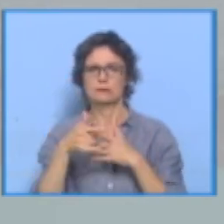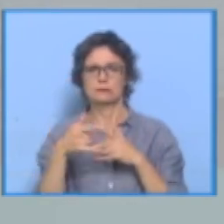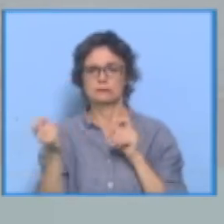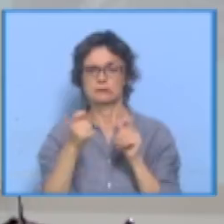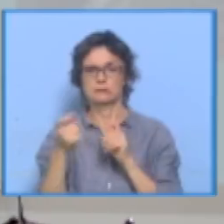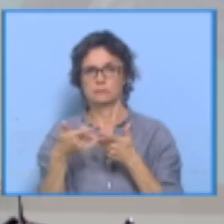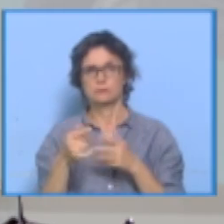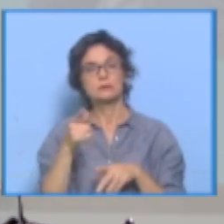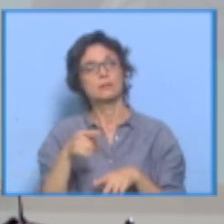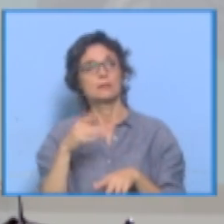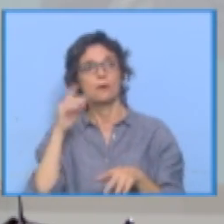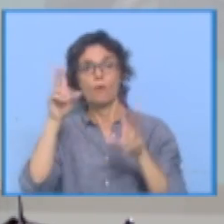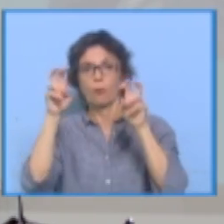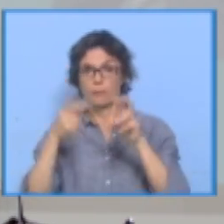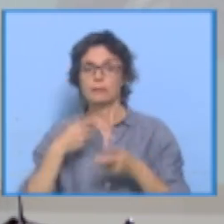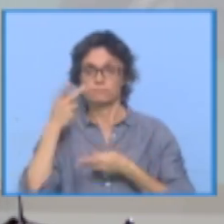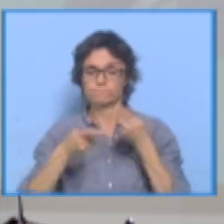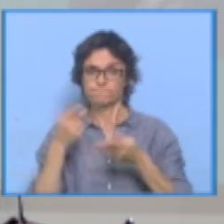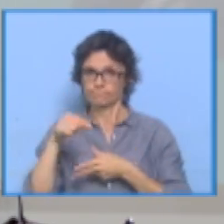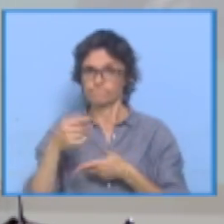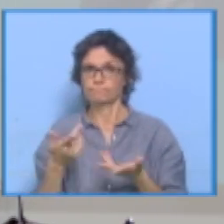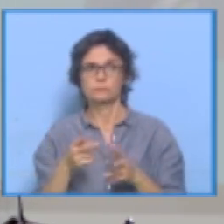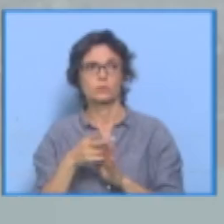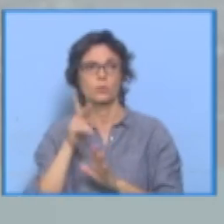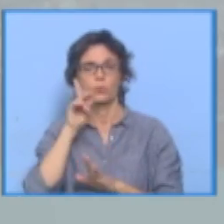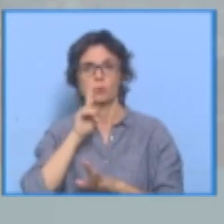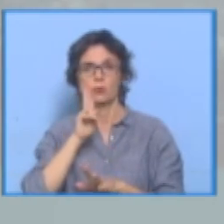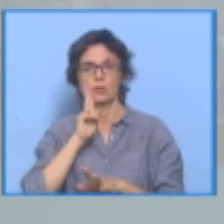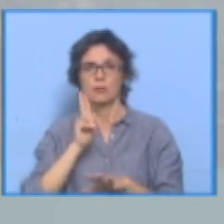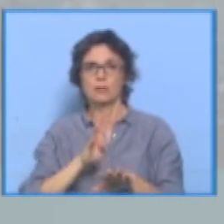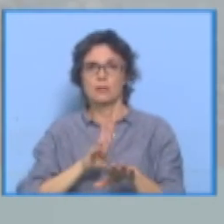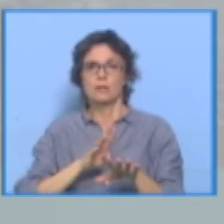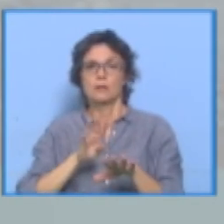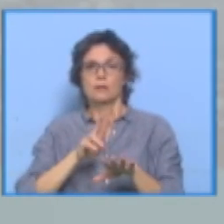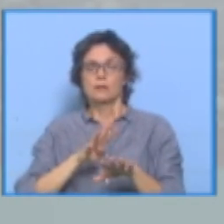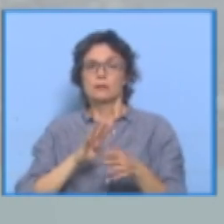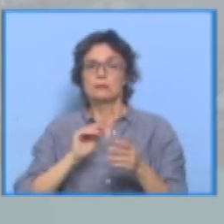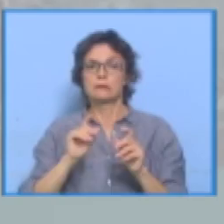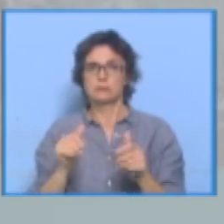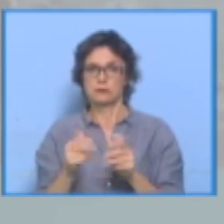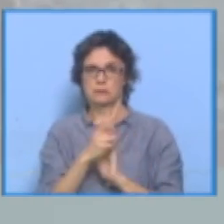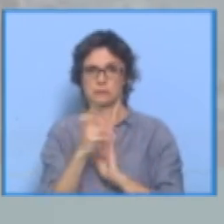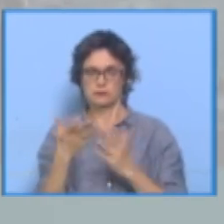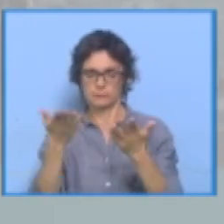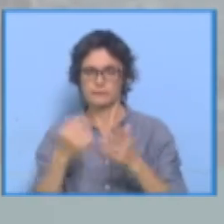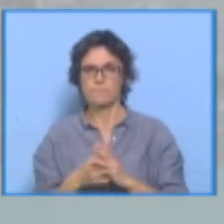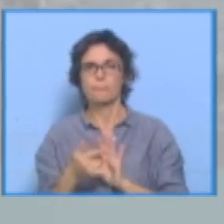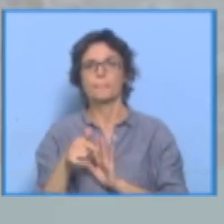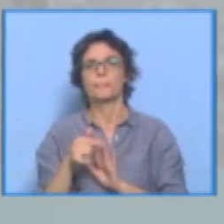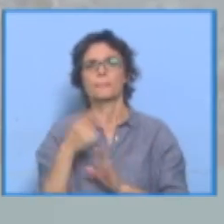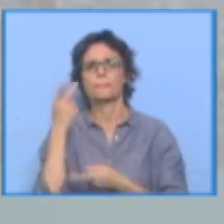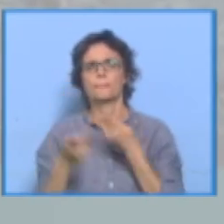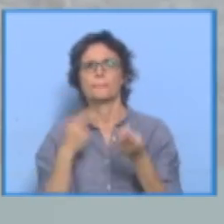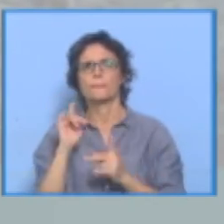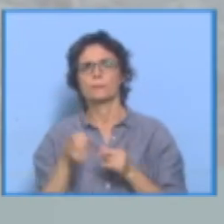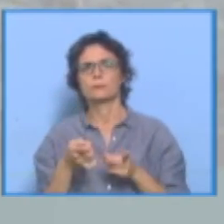tarde. Olá, obrigado, Graça, por estares novamente connosco. E partíamos desta análise a partir daquilo que a